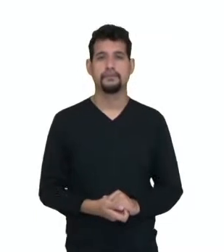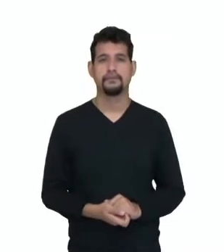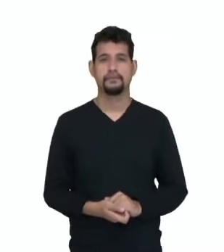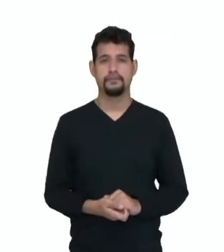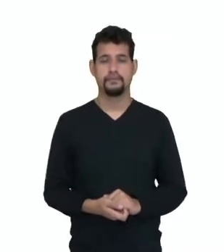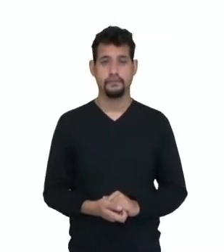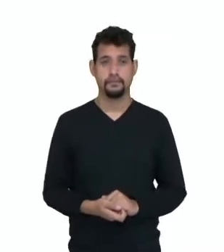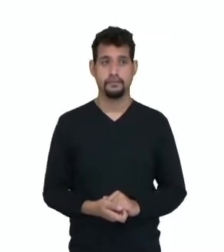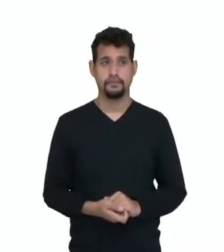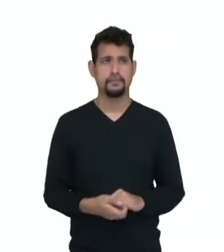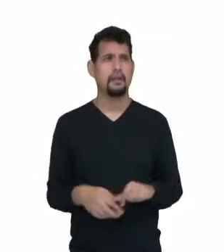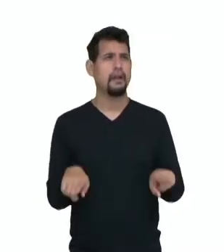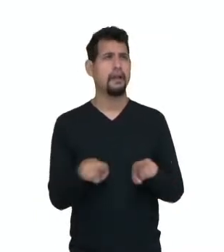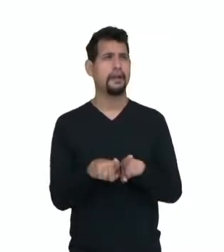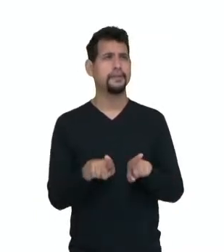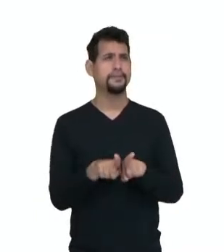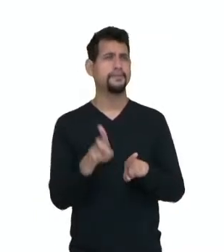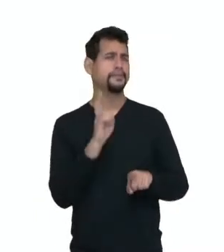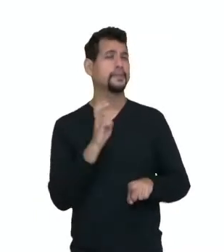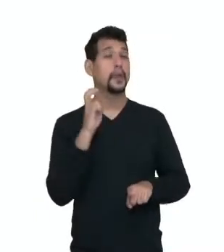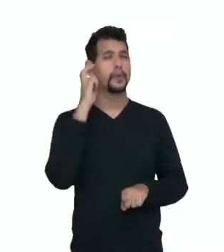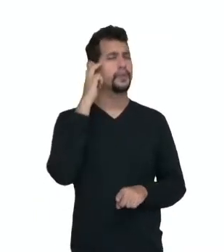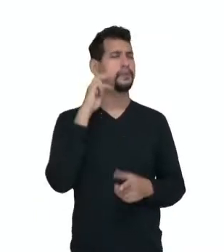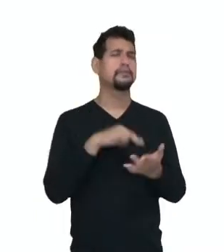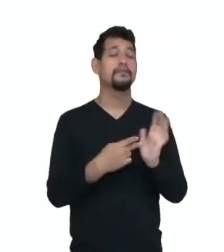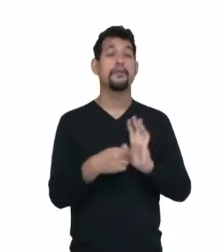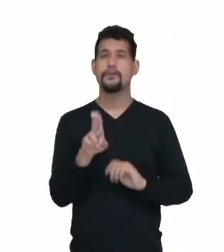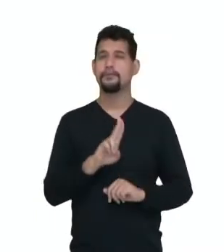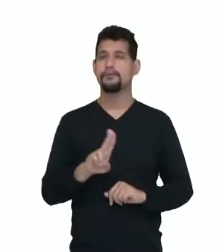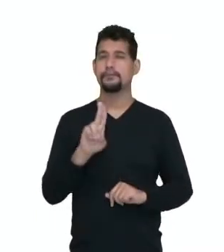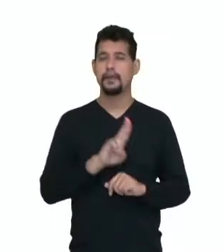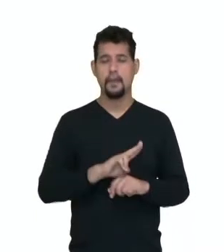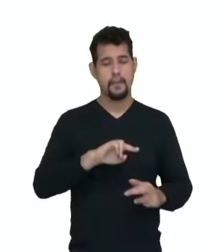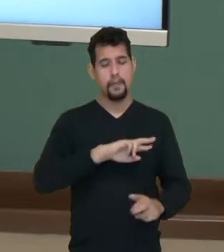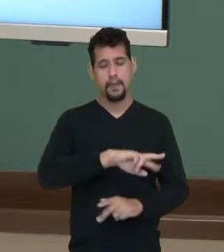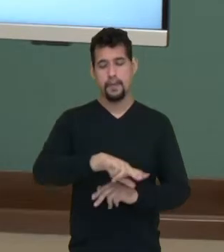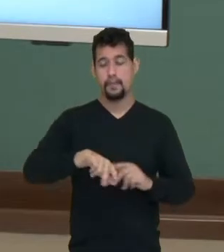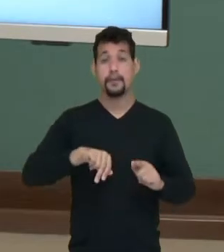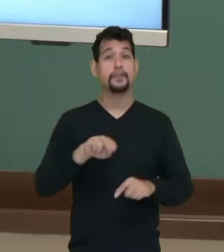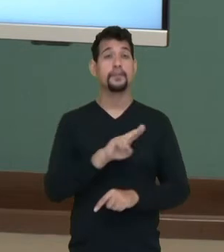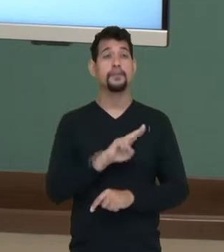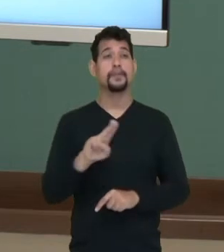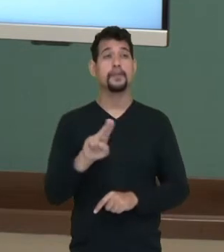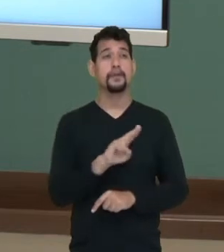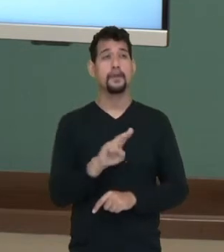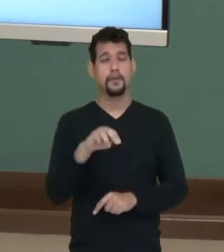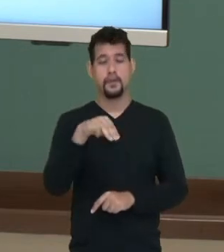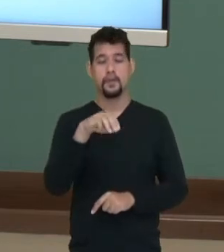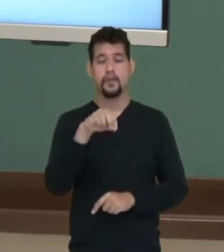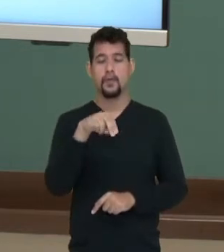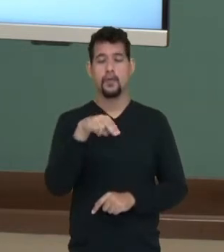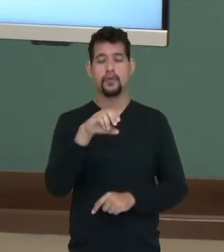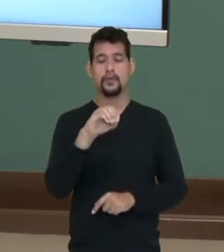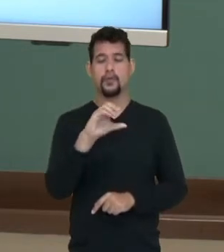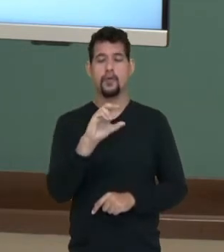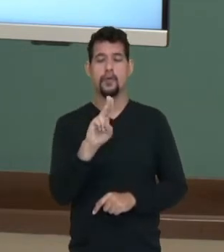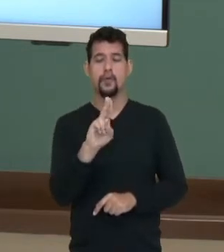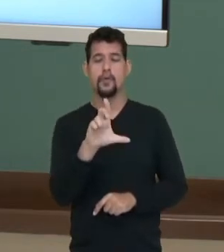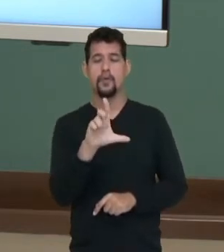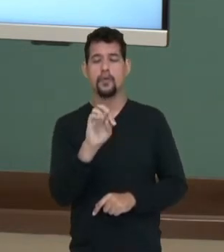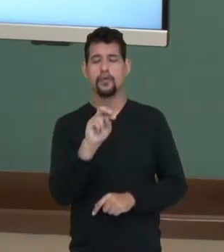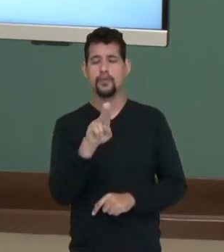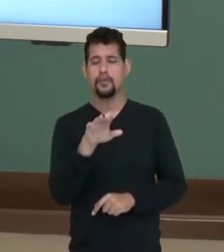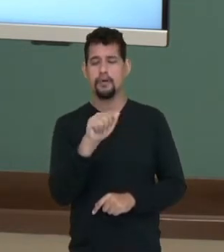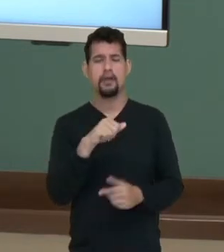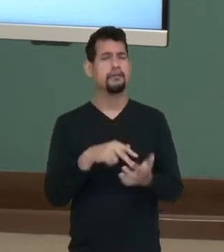A cultura, então, da cana-de-açúcar só era, então, viável em grandes plantações, chamadas de monoculturas, né? E isso,